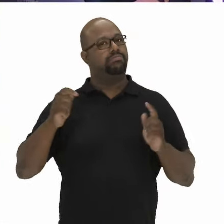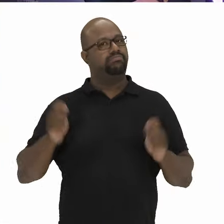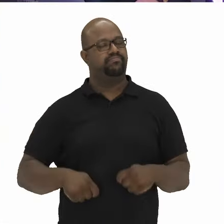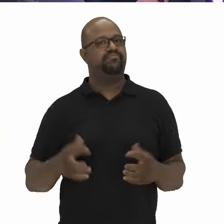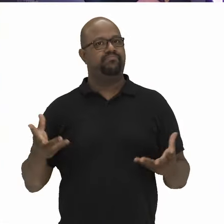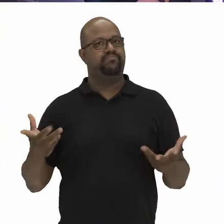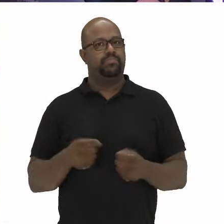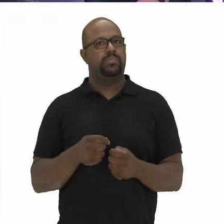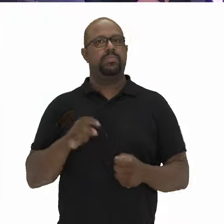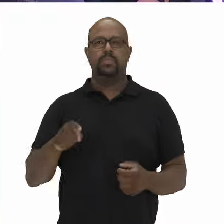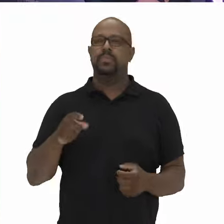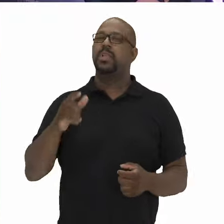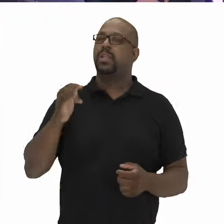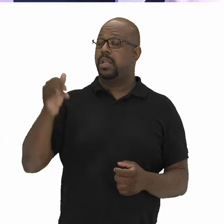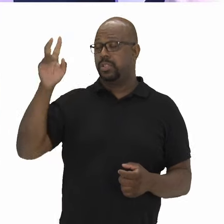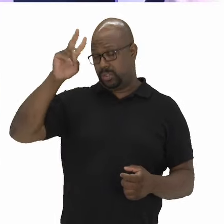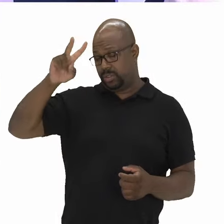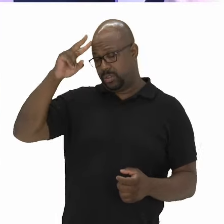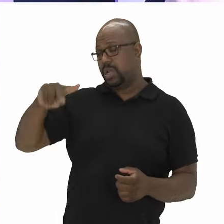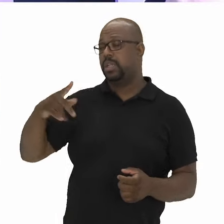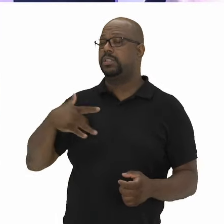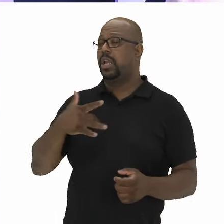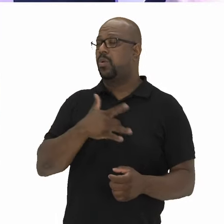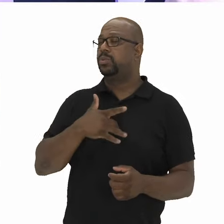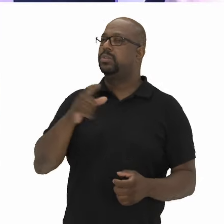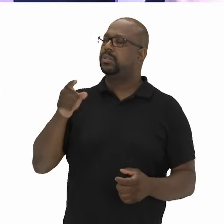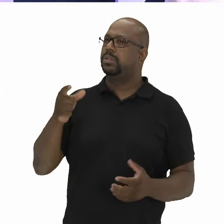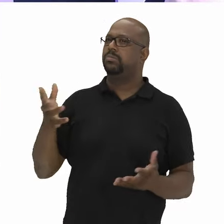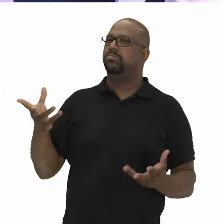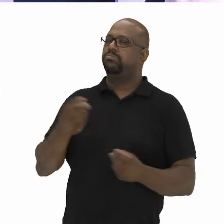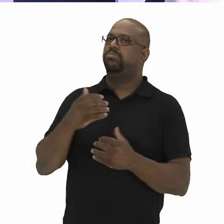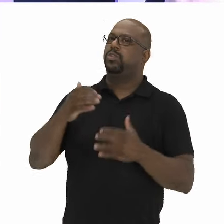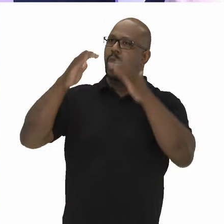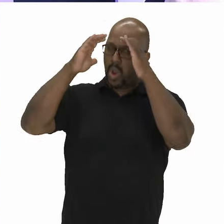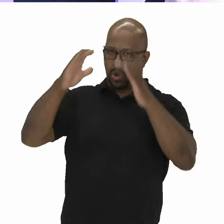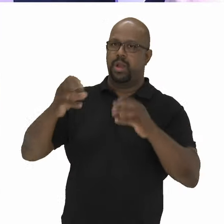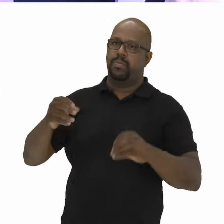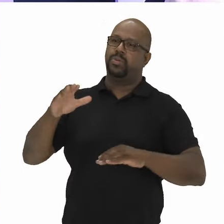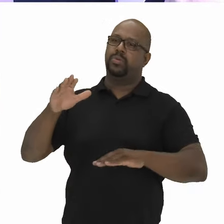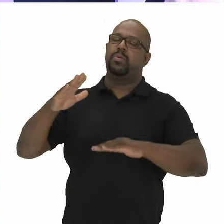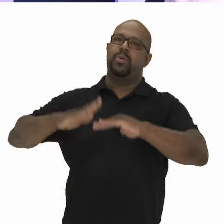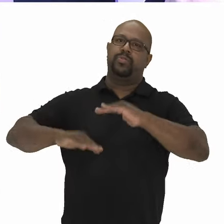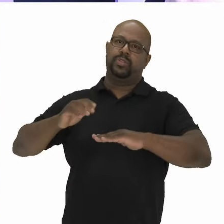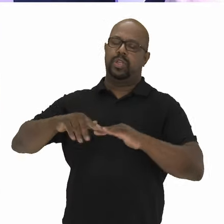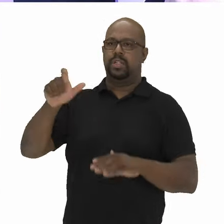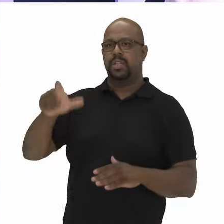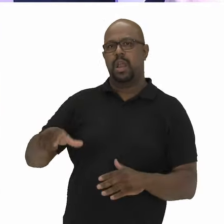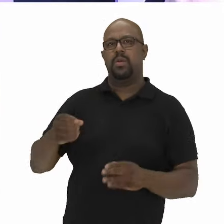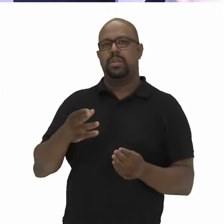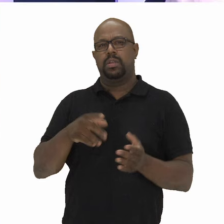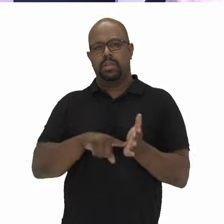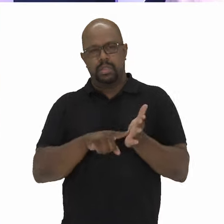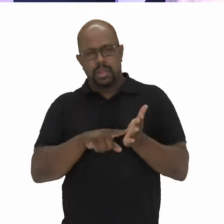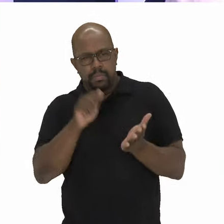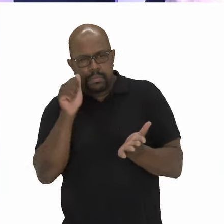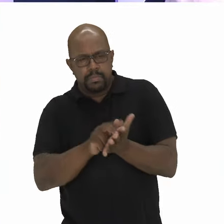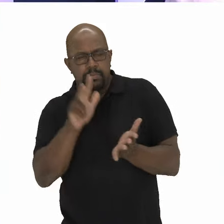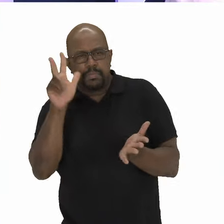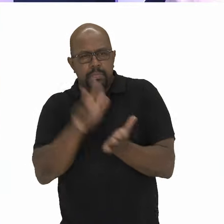tem tem esse poder né Principalmente na hora de saúde que a gente a gente honra muito né o profissional que que dá um